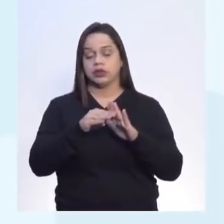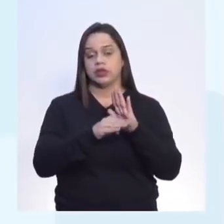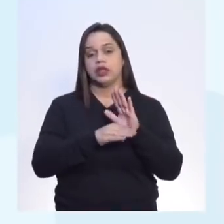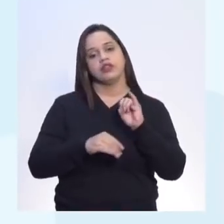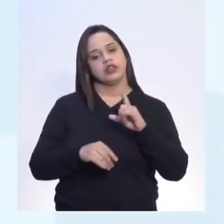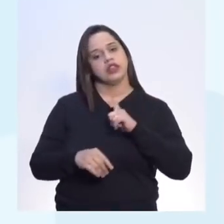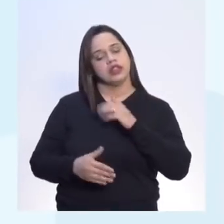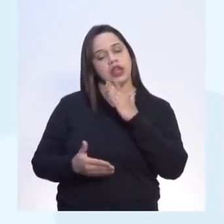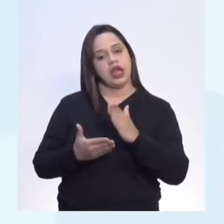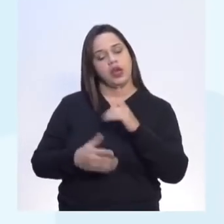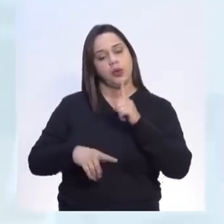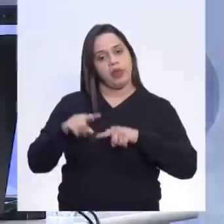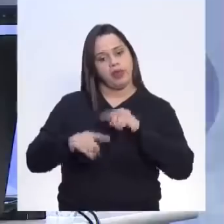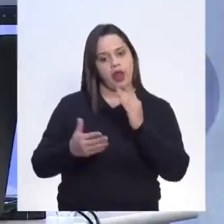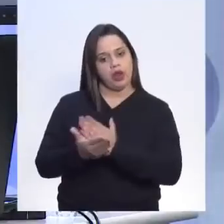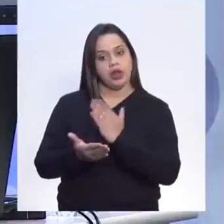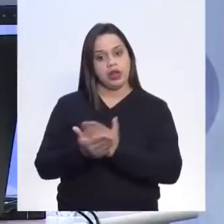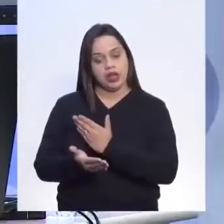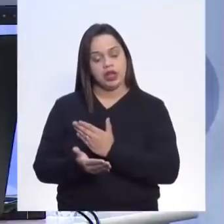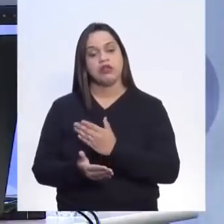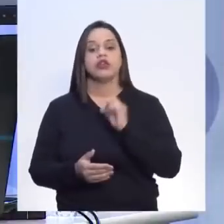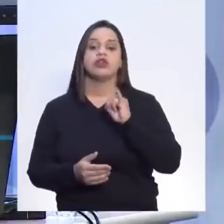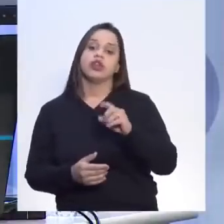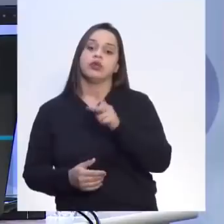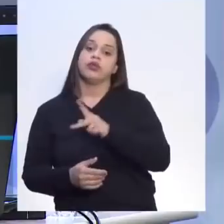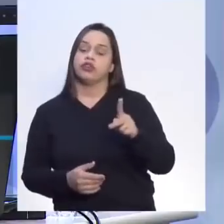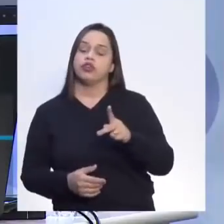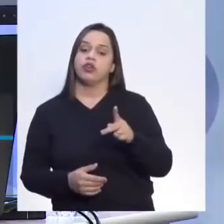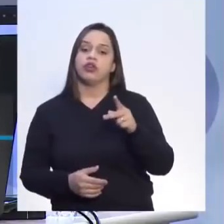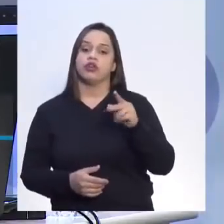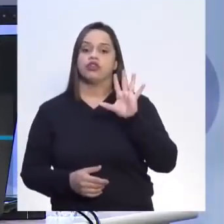o material, se o professor conseguir pegar o material, tenta